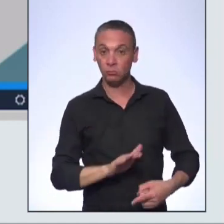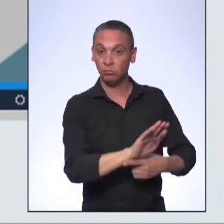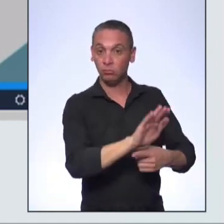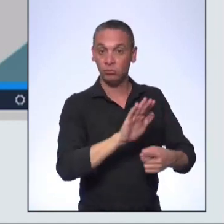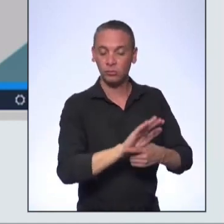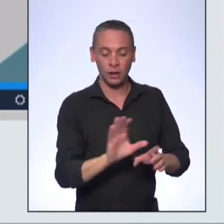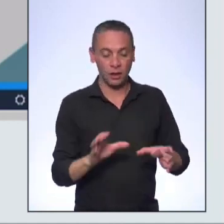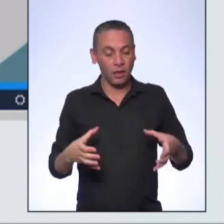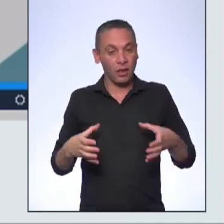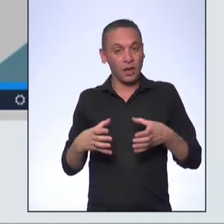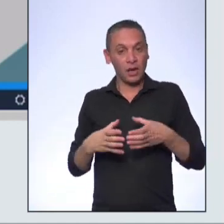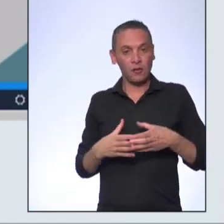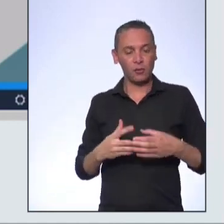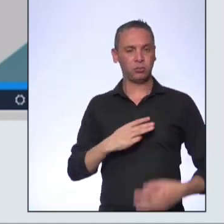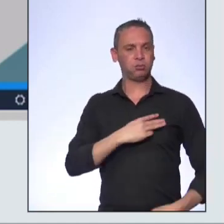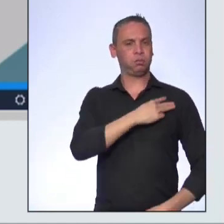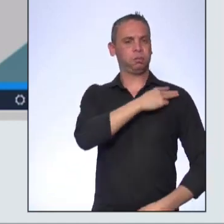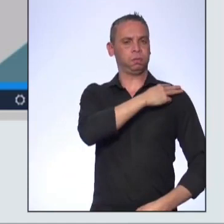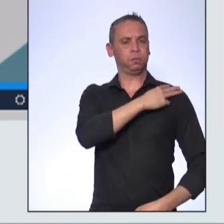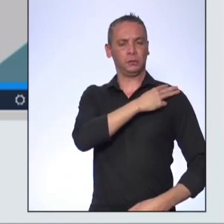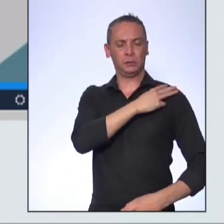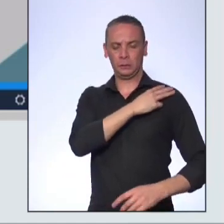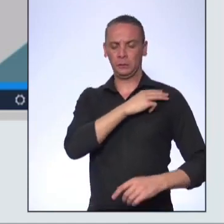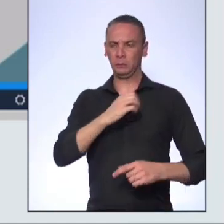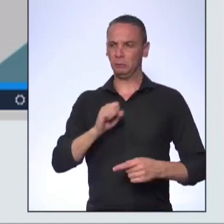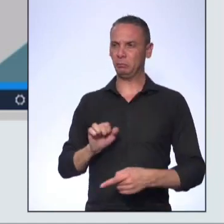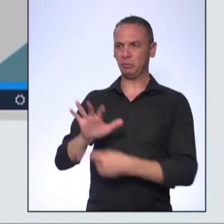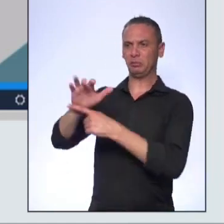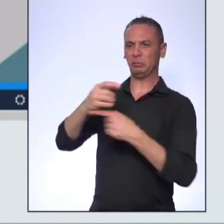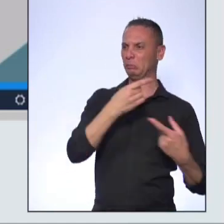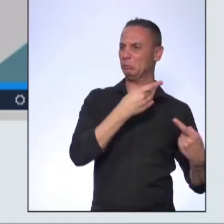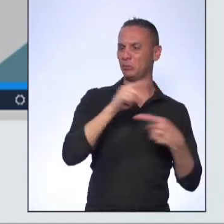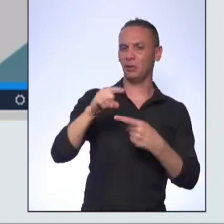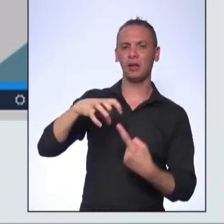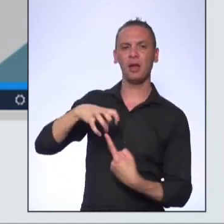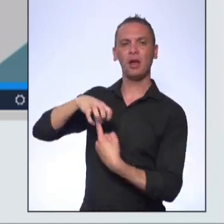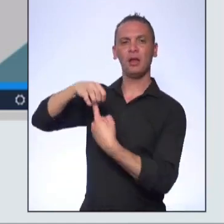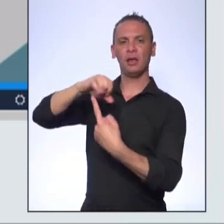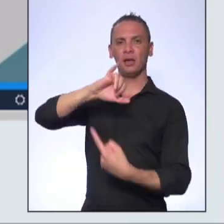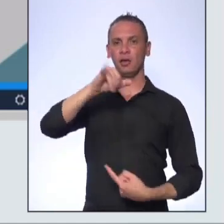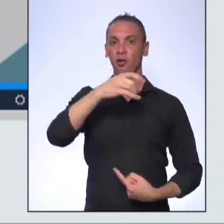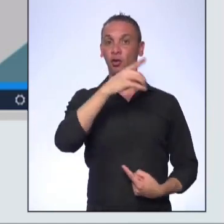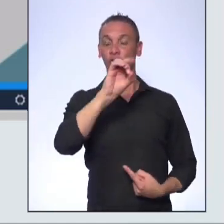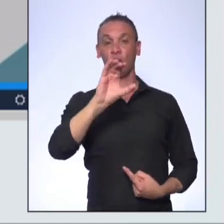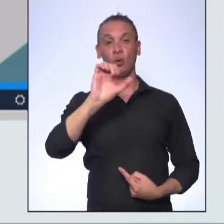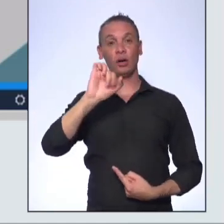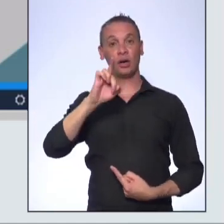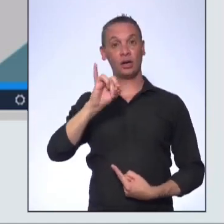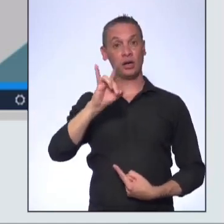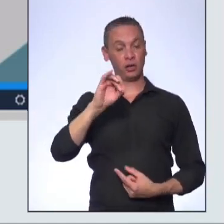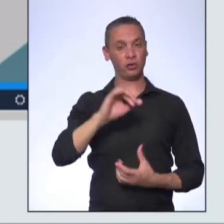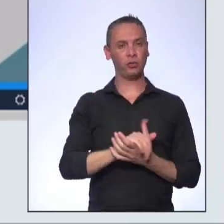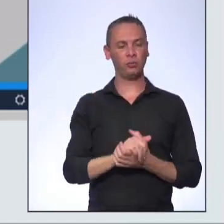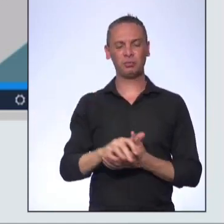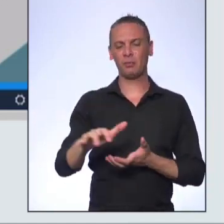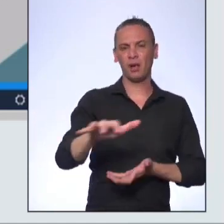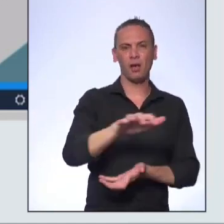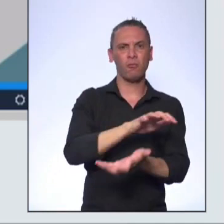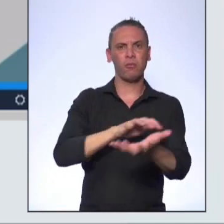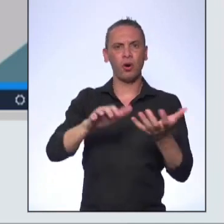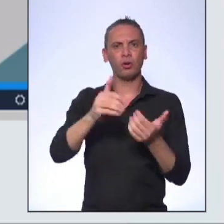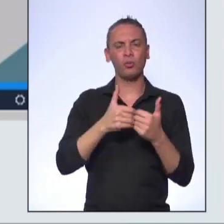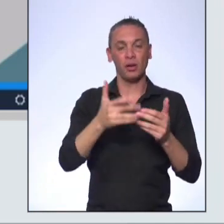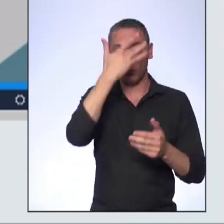os marinheiros se rebelaram, tendo como seu líder João Cândido. Durante a fase inicial da revolta, alguns oficiais